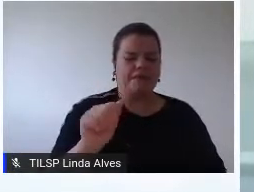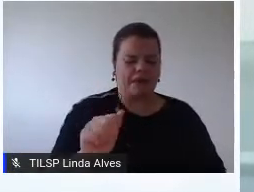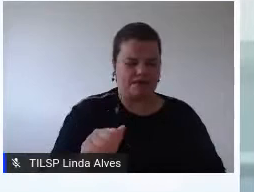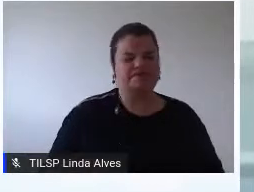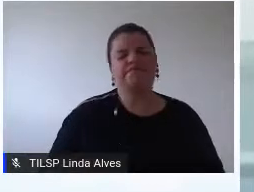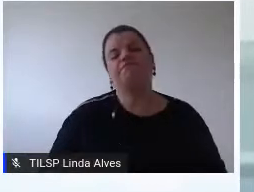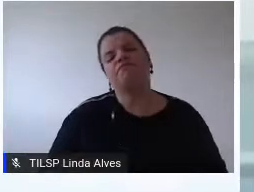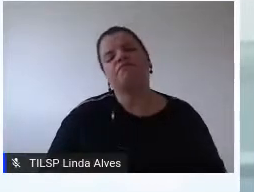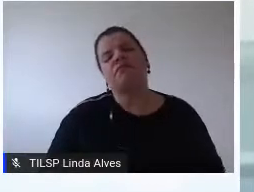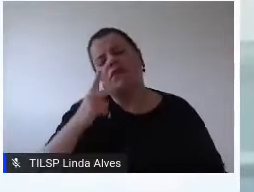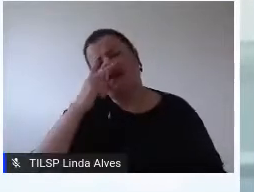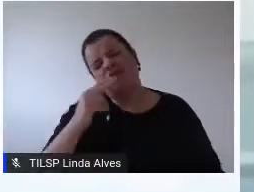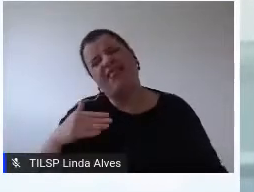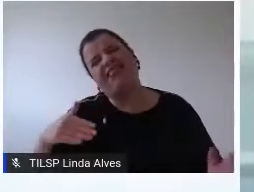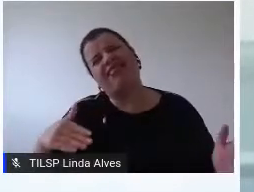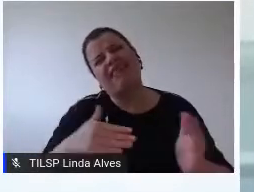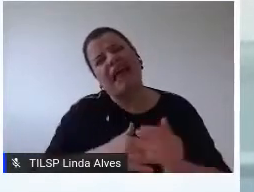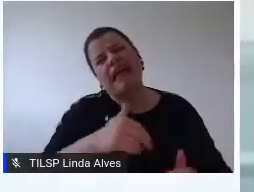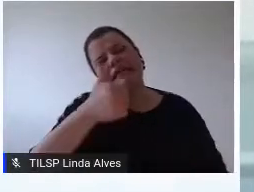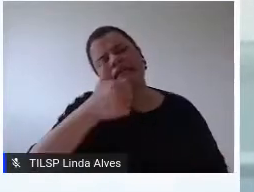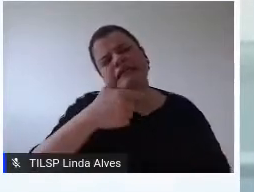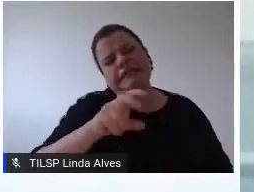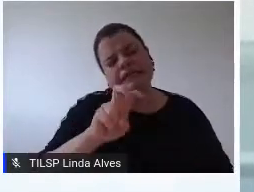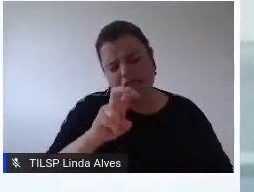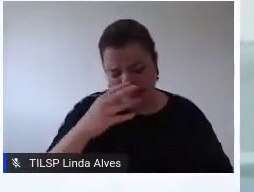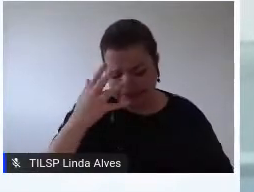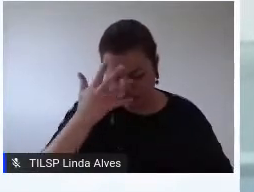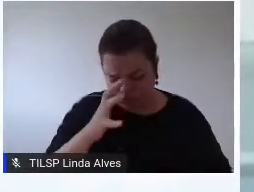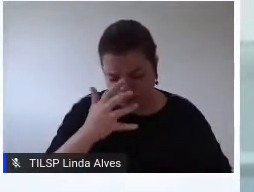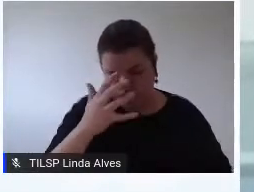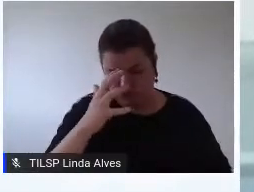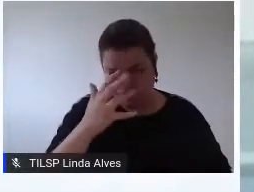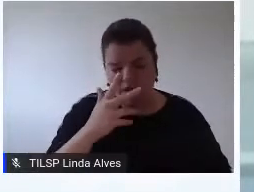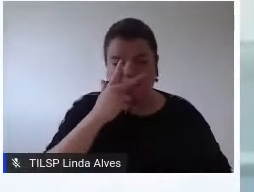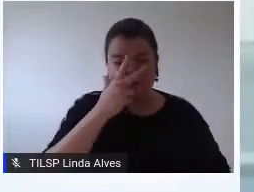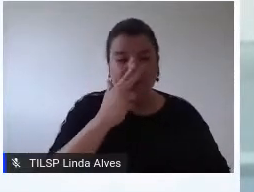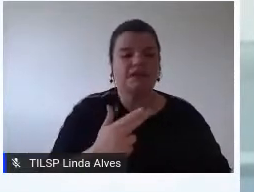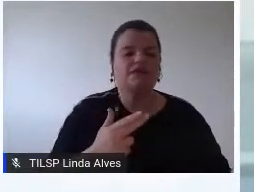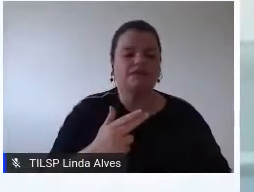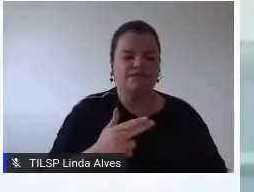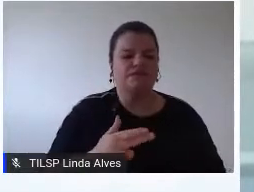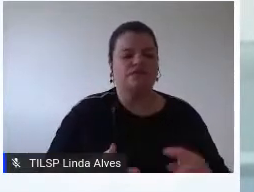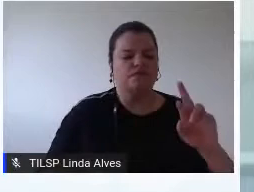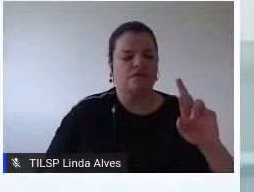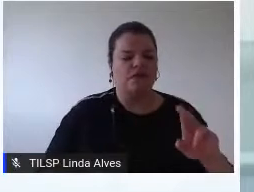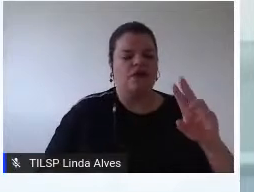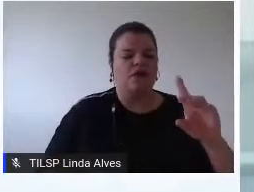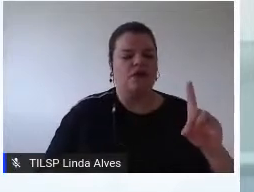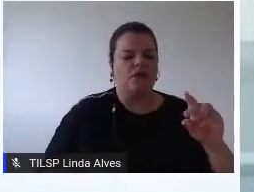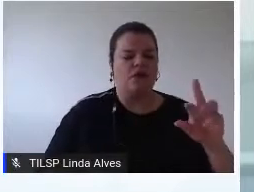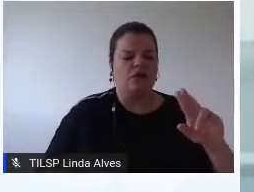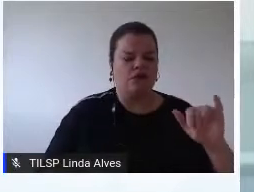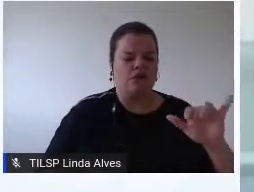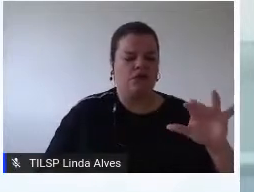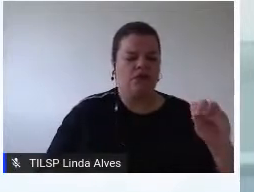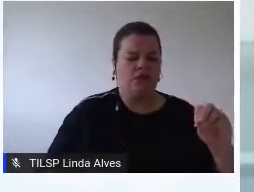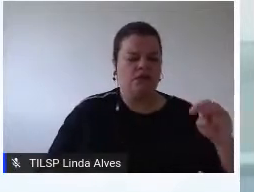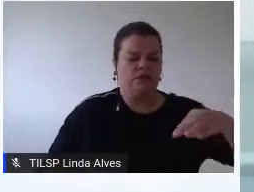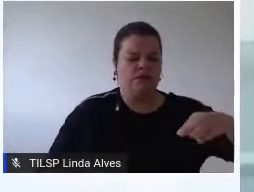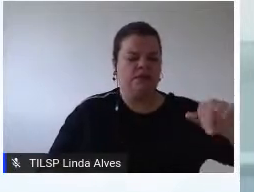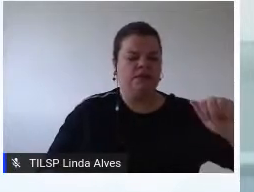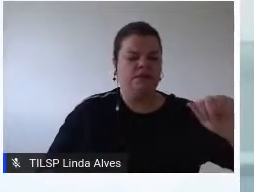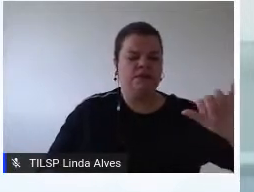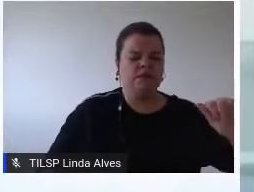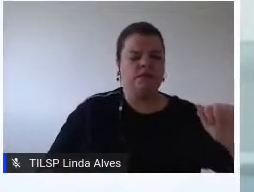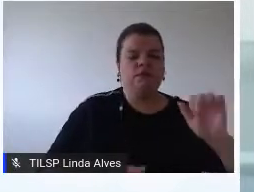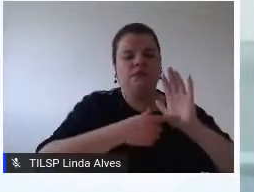15, me parece que essa foi a data que o Rodrigo Maia decidiu para apontar o